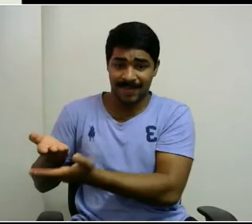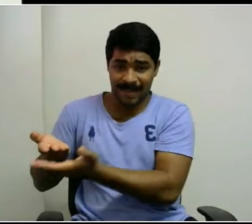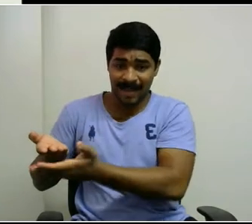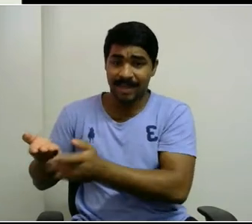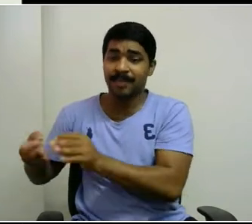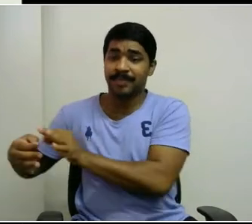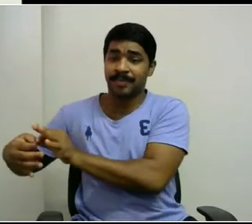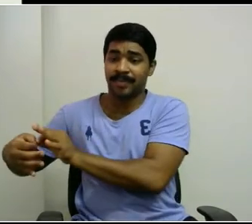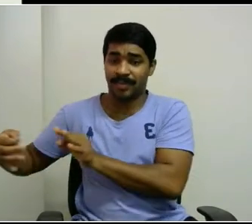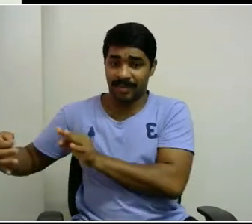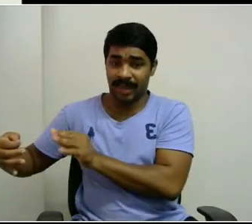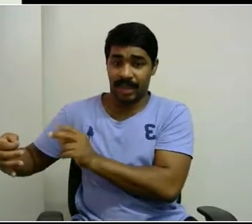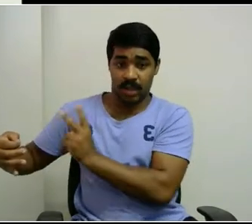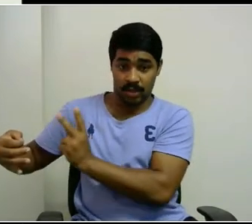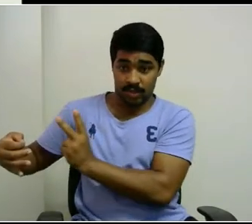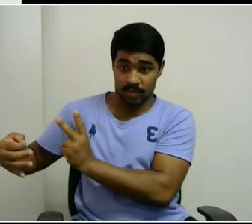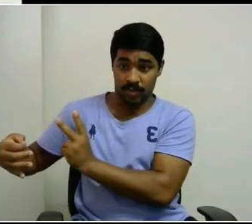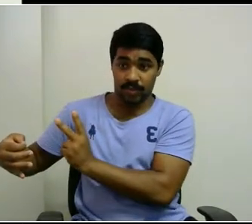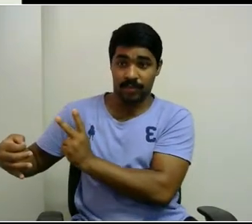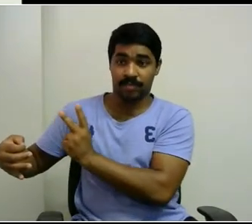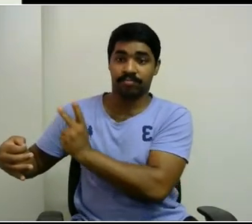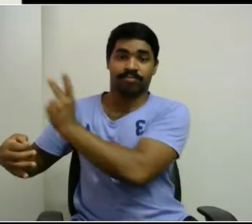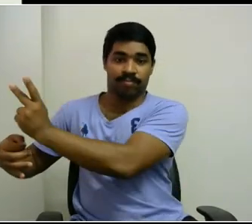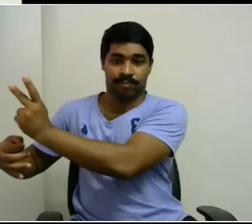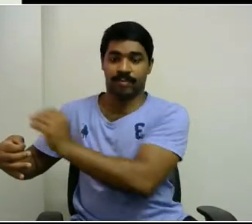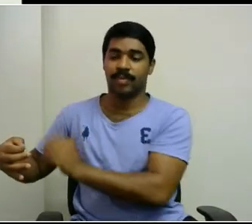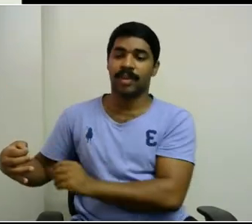A, ele vai ser igual 2